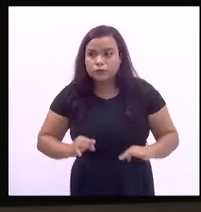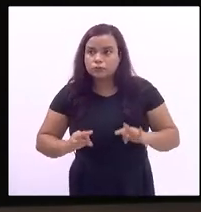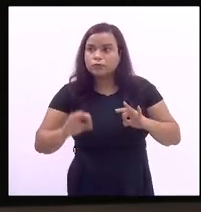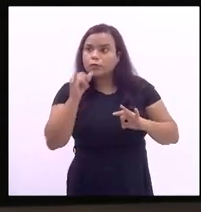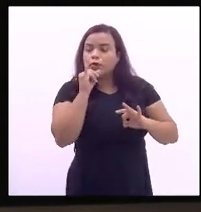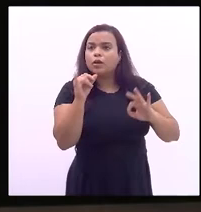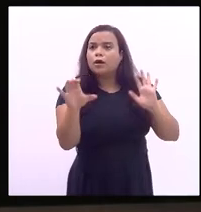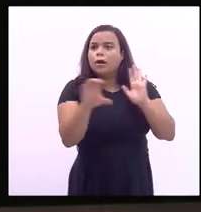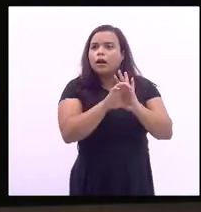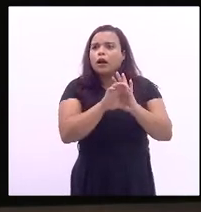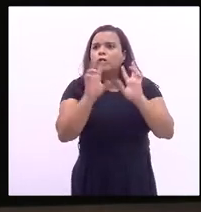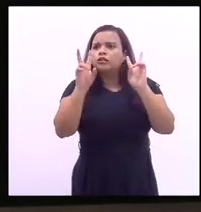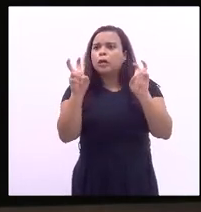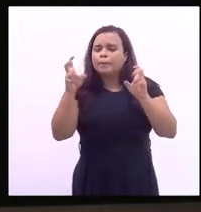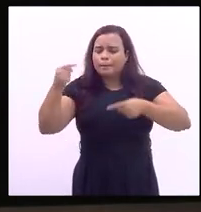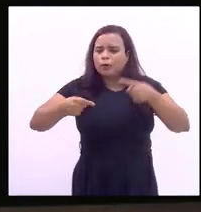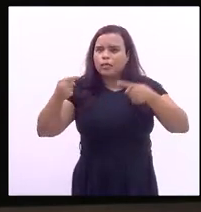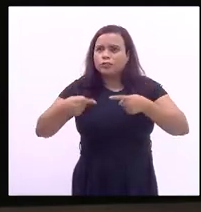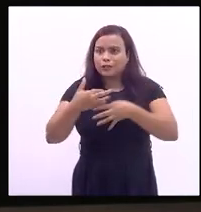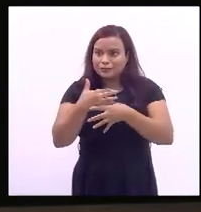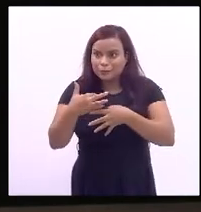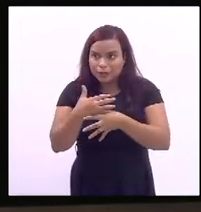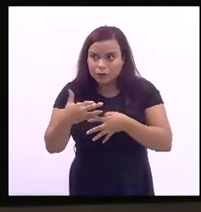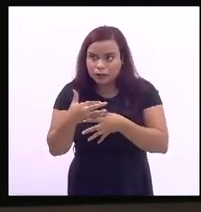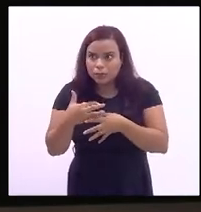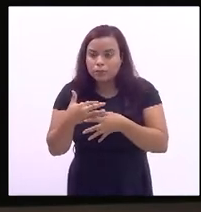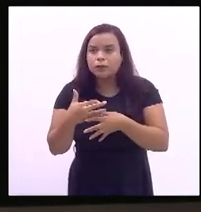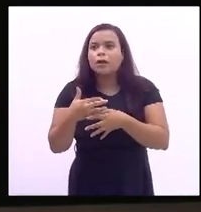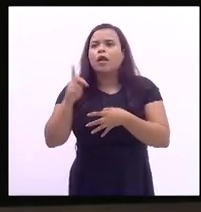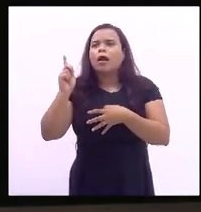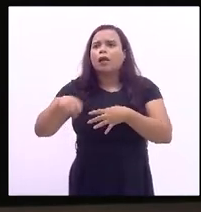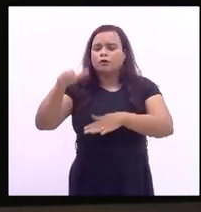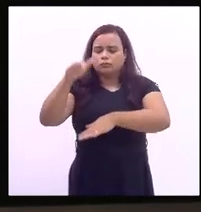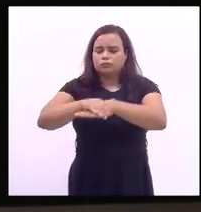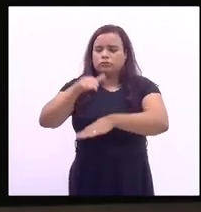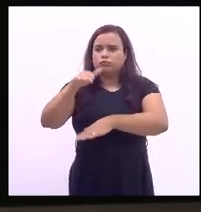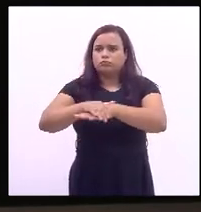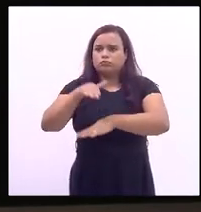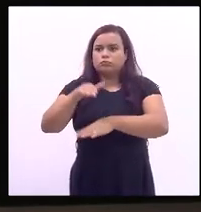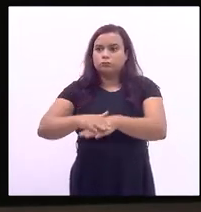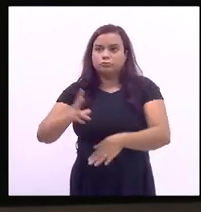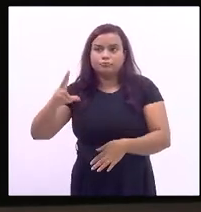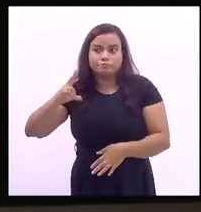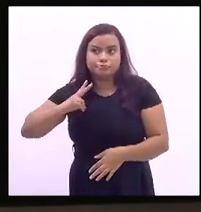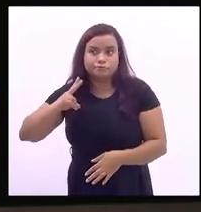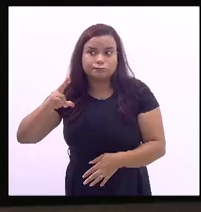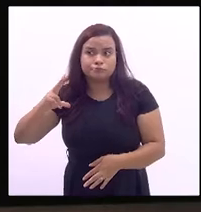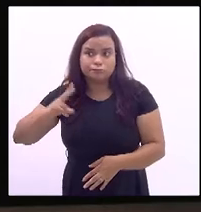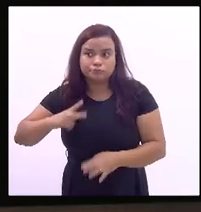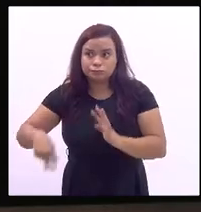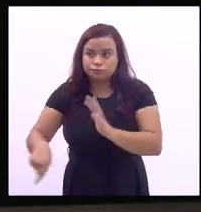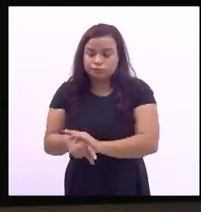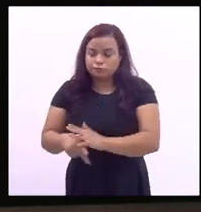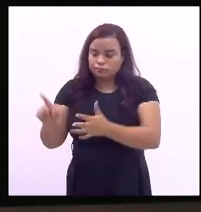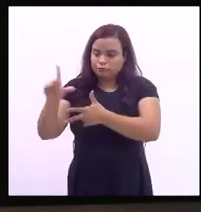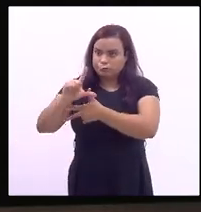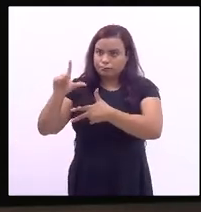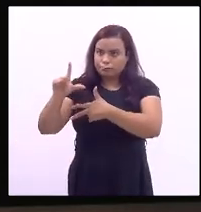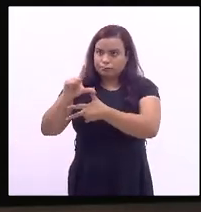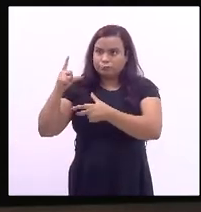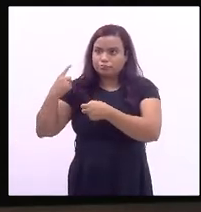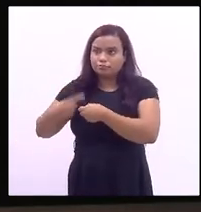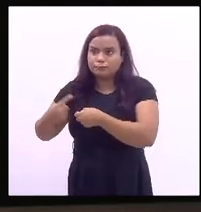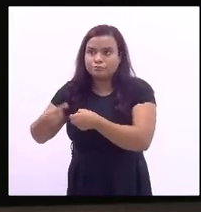no capítulo de política urbana que é competência privativa do Legislativo